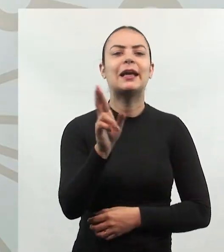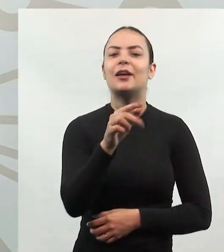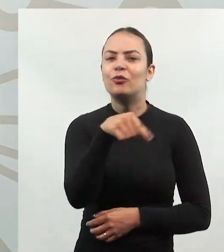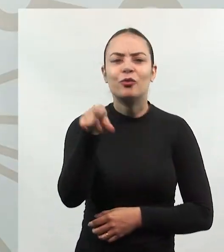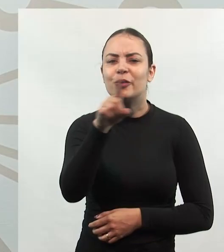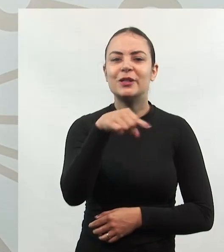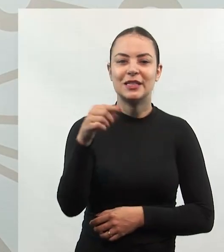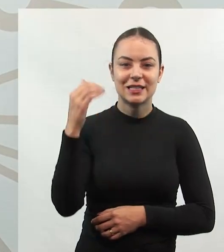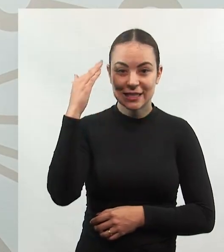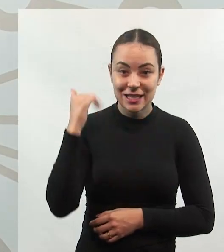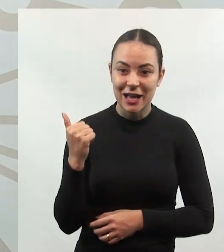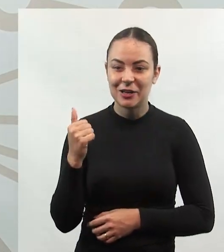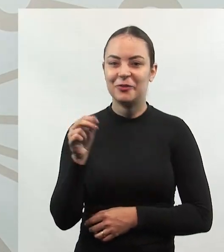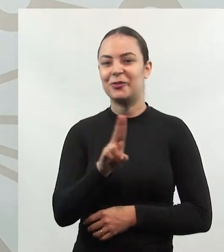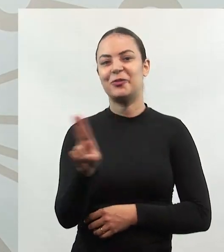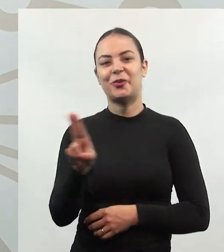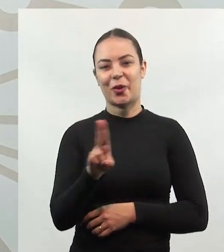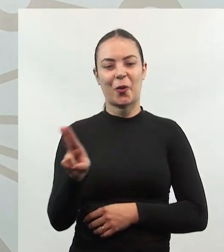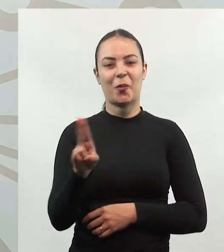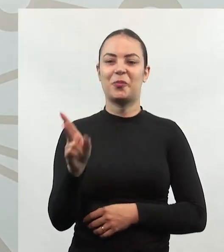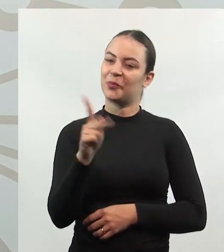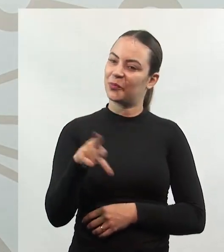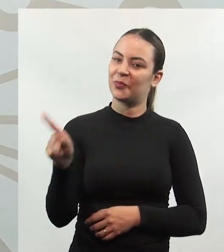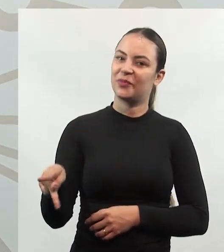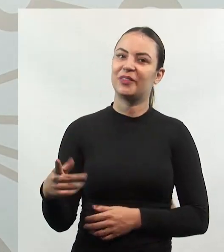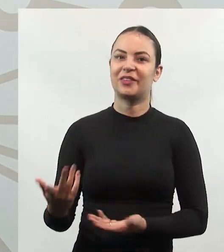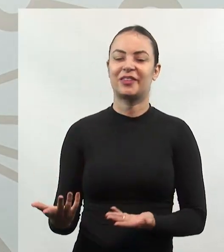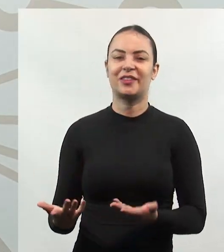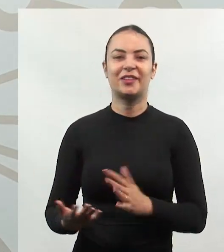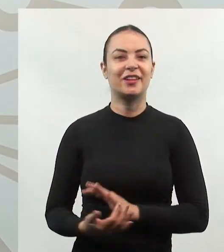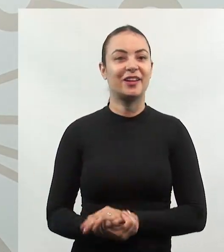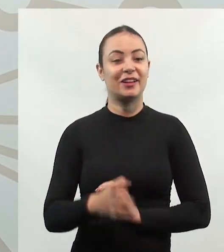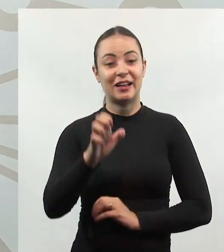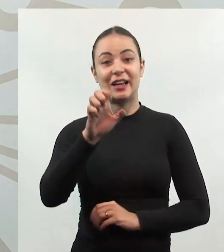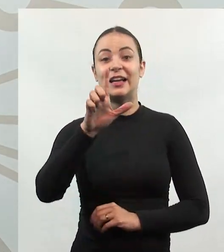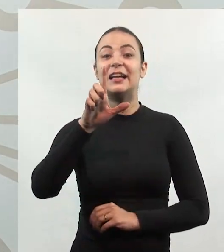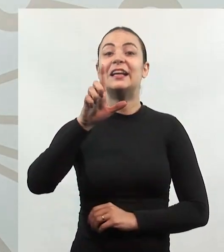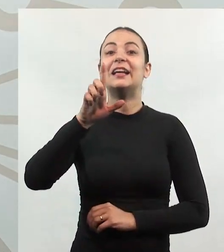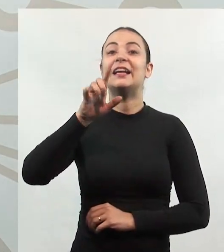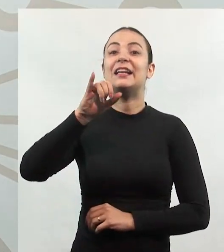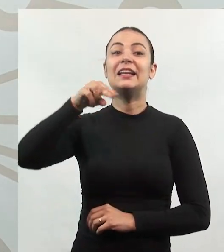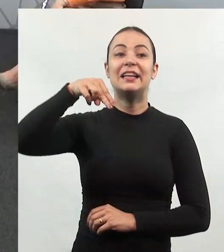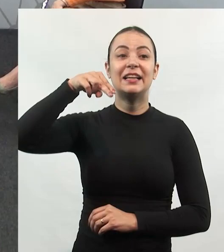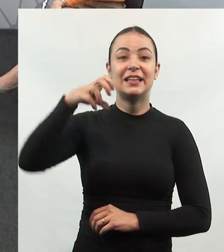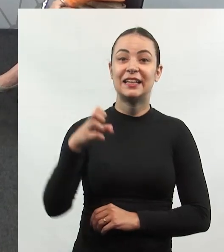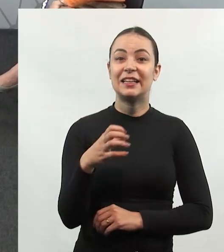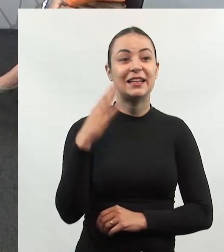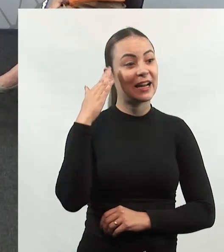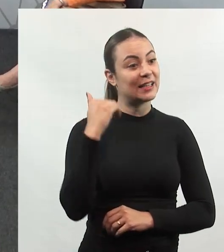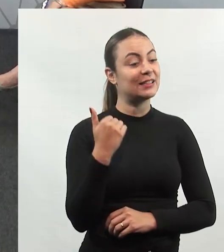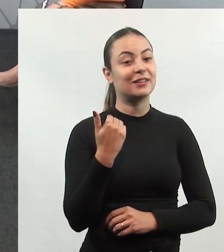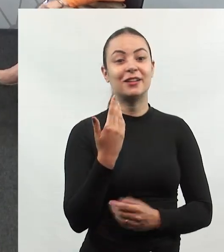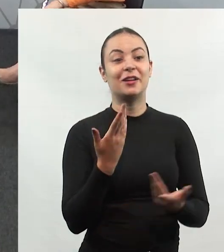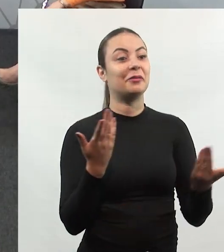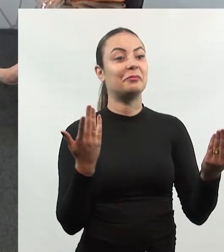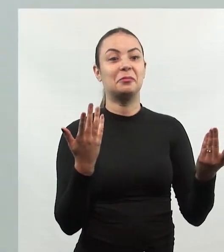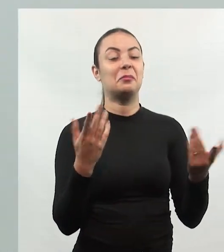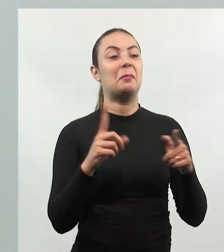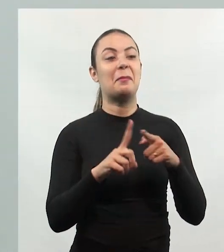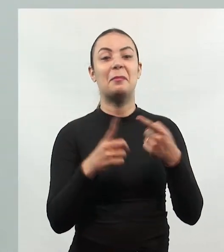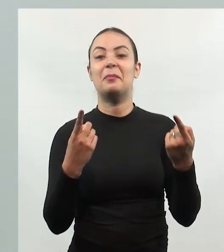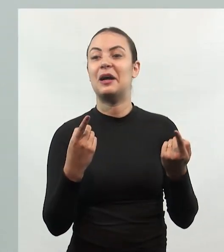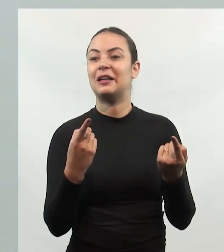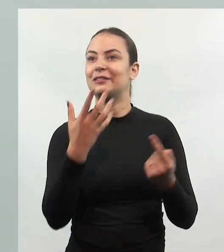esse professor, né? Quem sabe, quem tem foto da época. Por favor, porque a Eline... A Eline fala disso desde a hora. Será que ele ainda